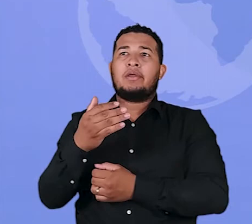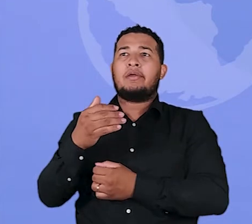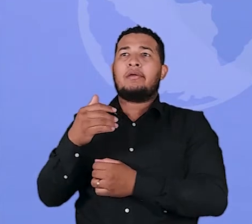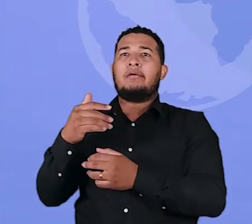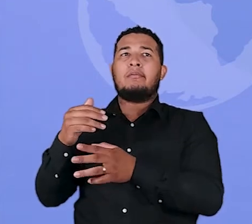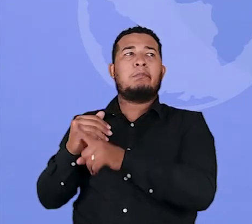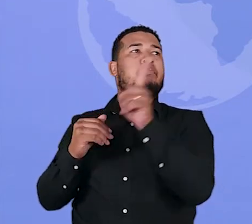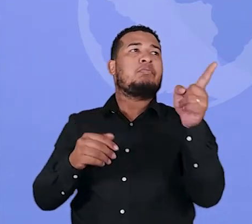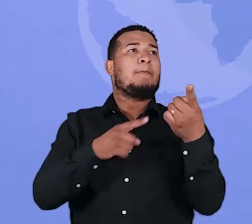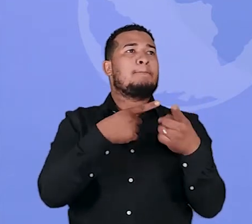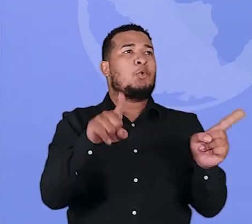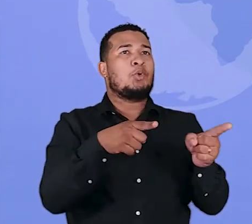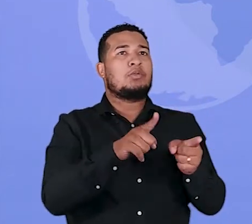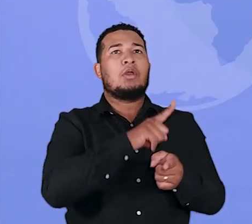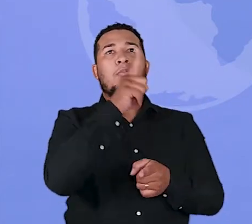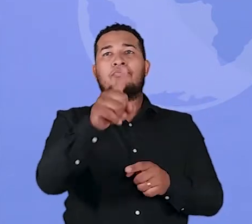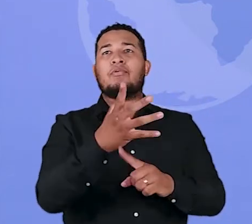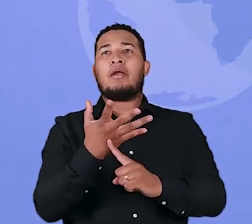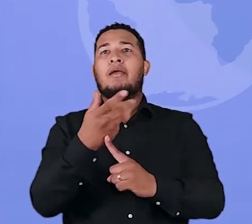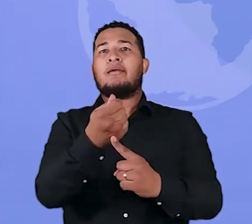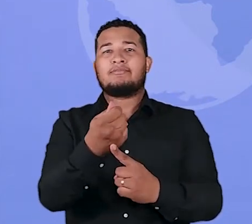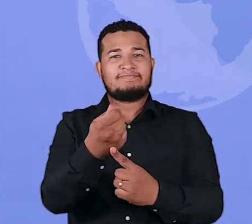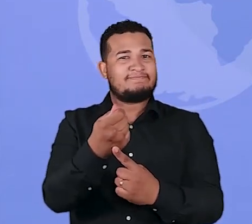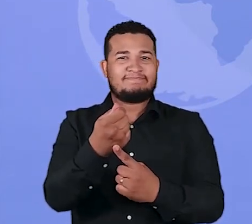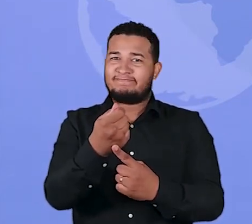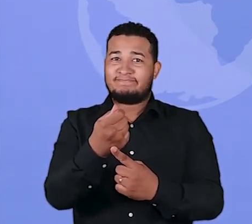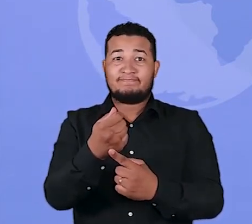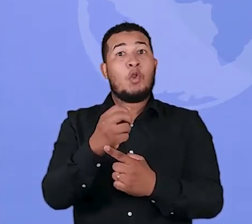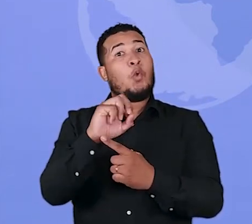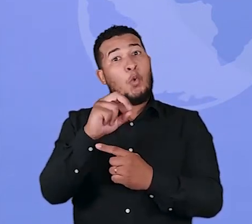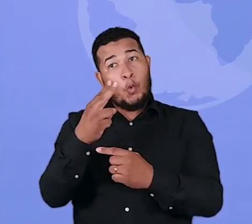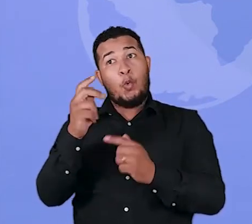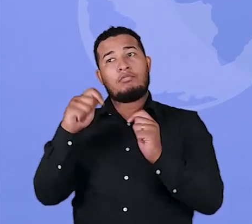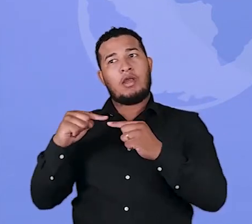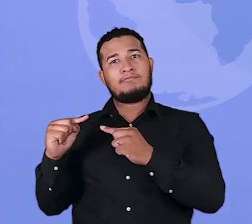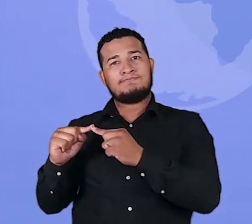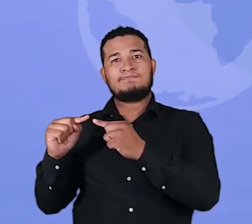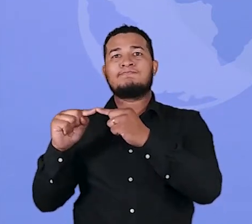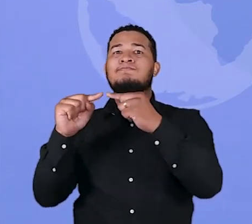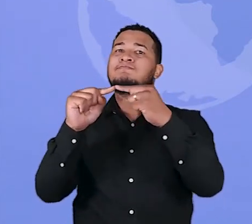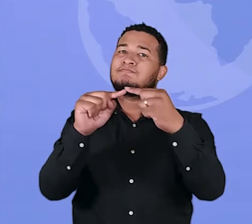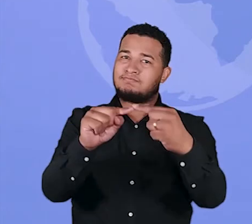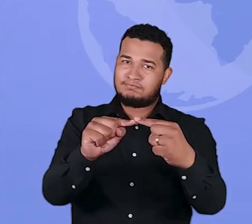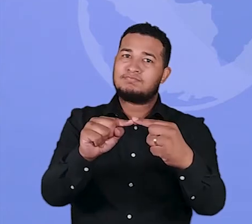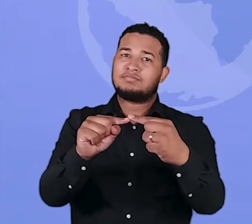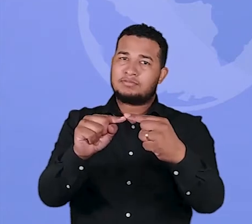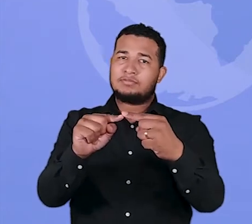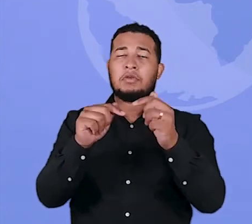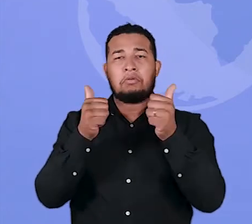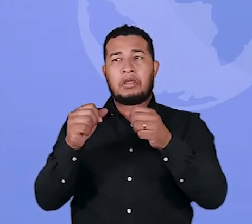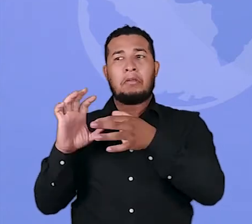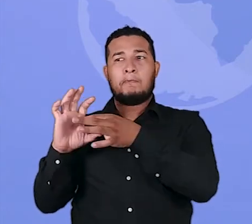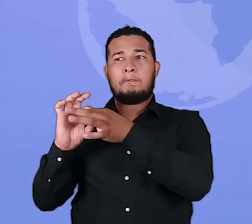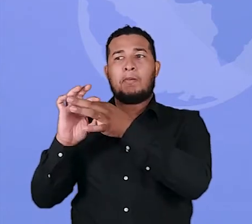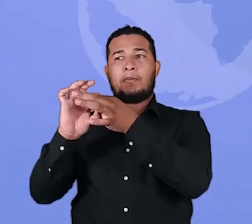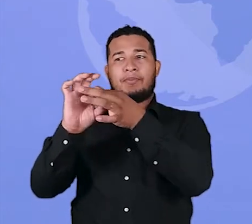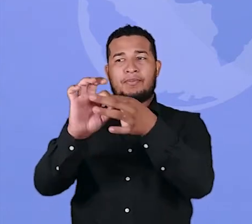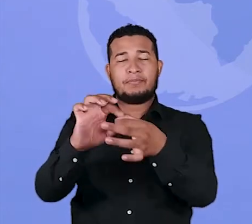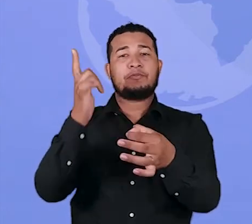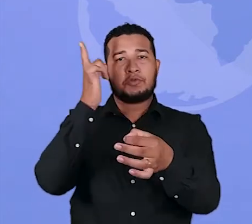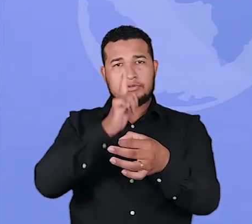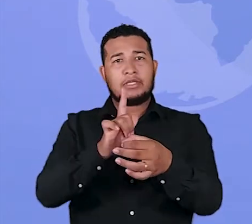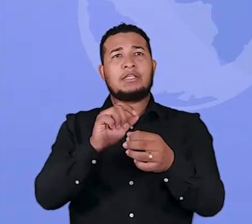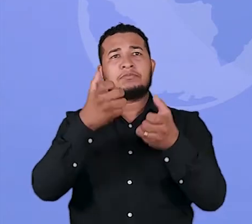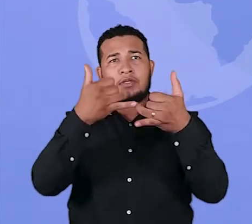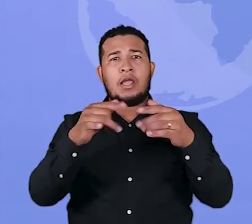né, para a música, para a arte, assim. A não ser que tenha uma sequência lógica até você chegar numa